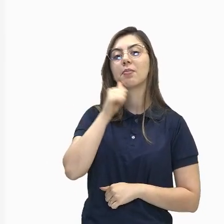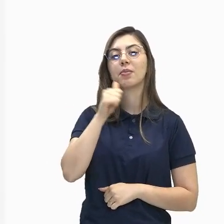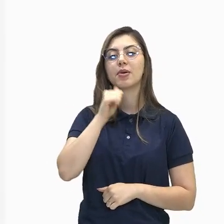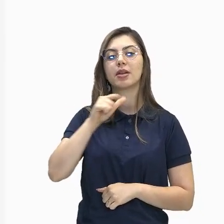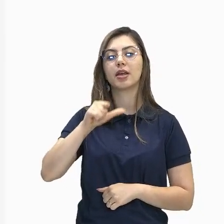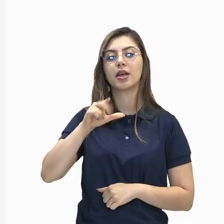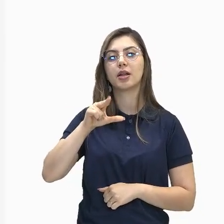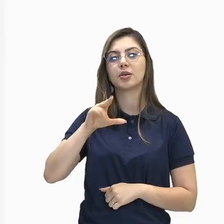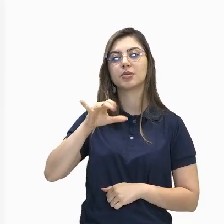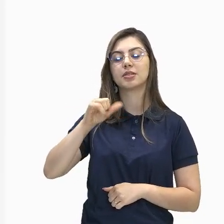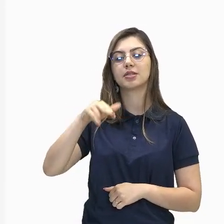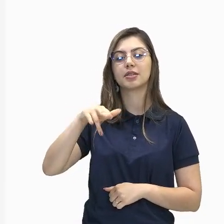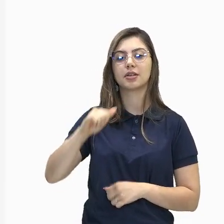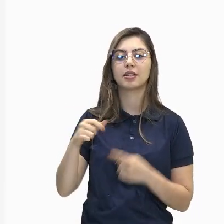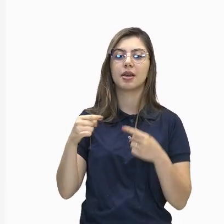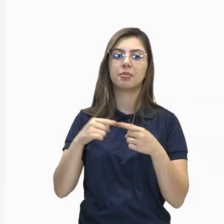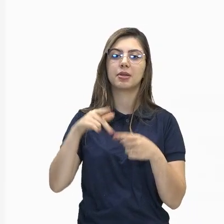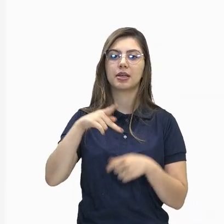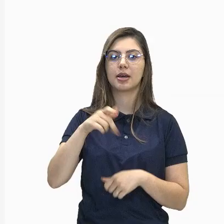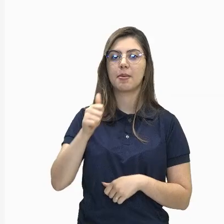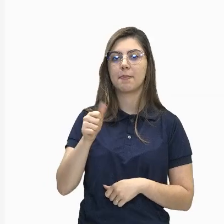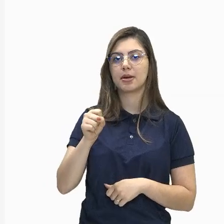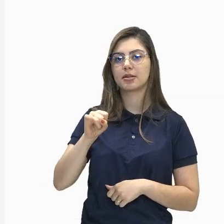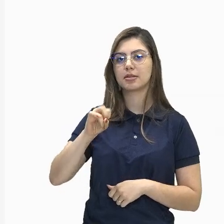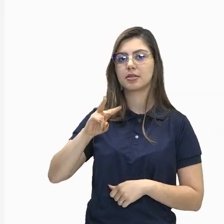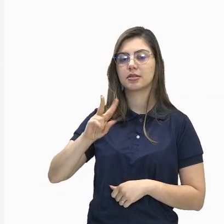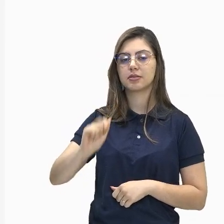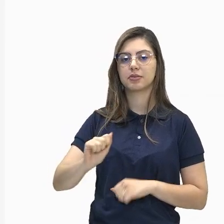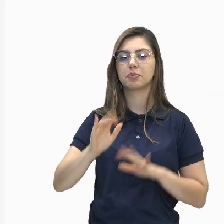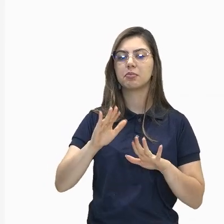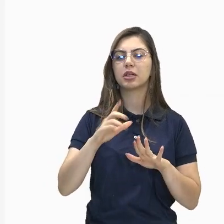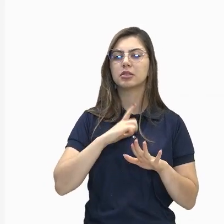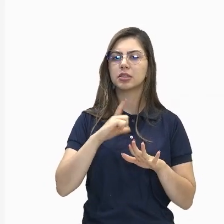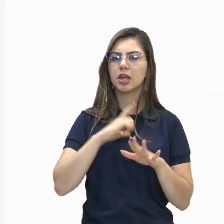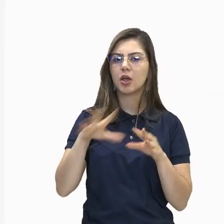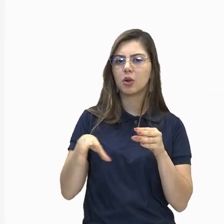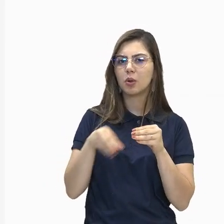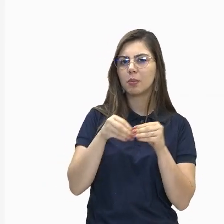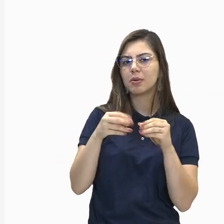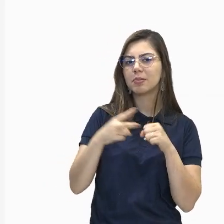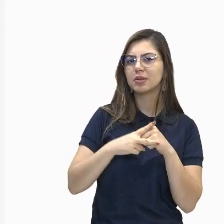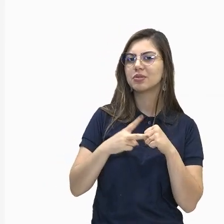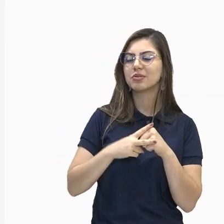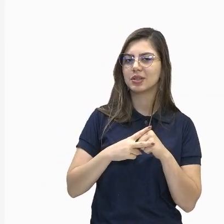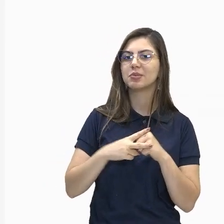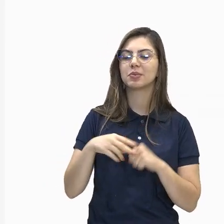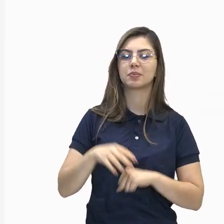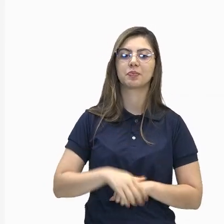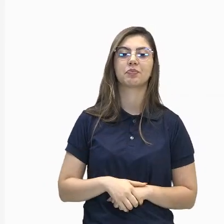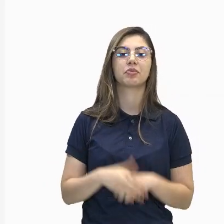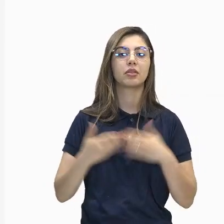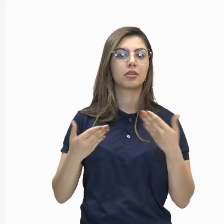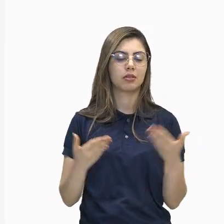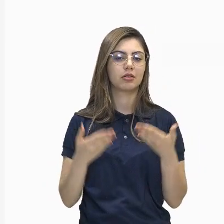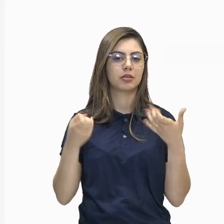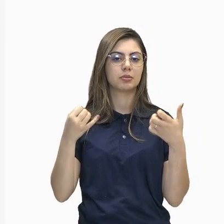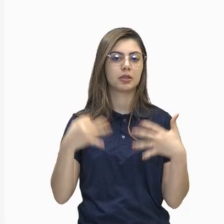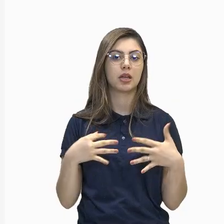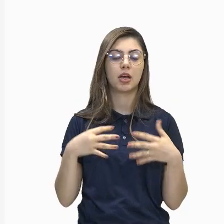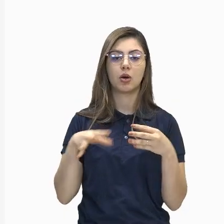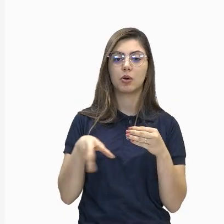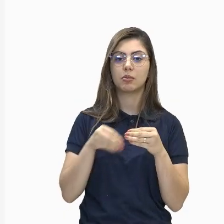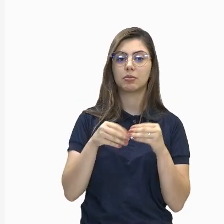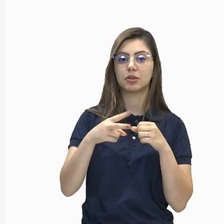da passiva. Ok? E o complemento verbal? Temos aí mais um termo integrante. O complemento verbal é o termo